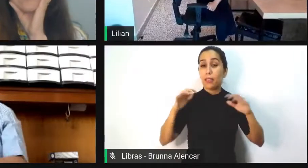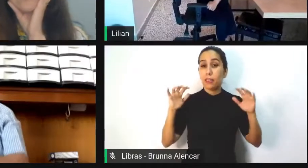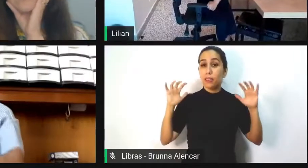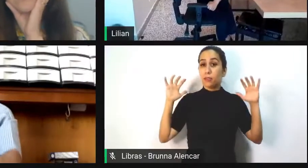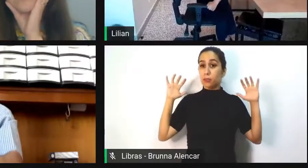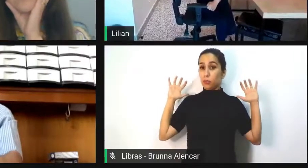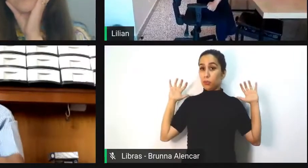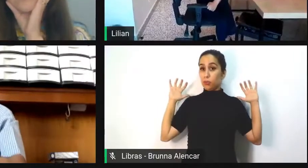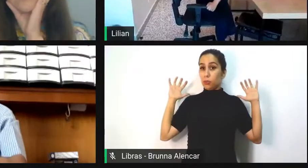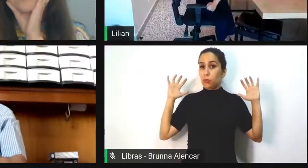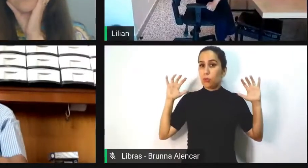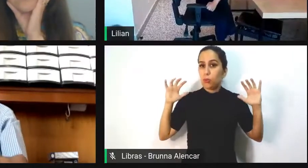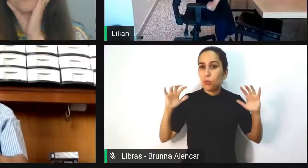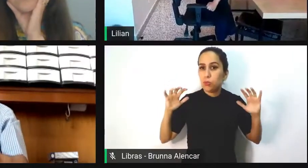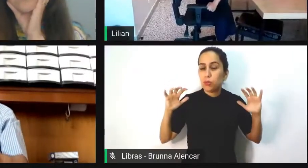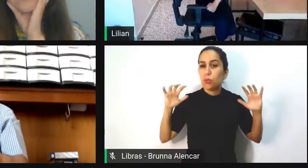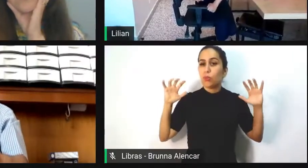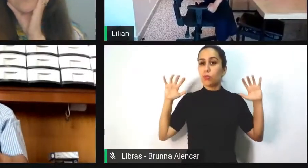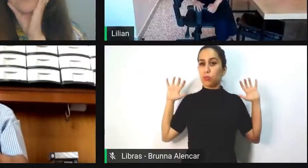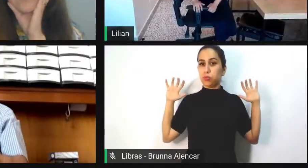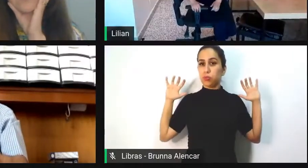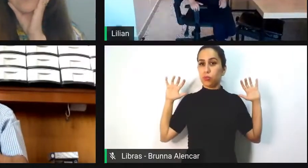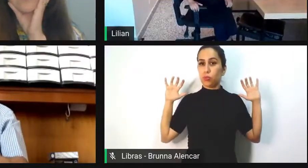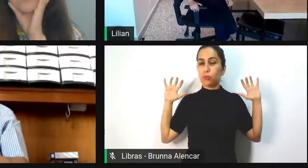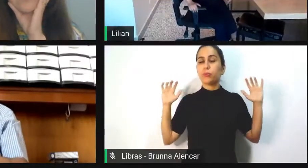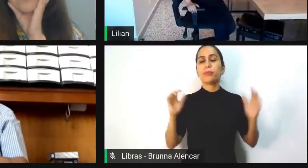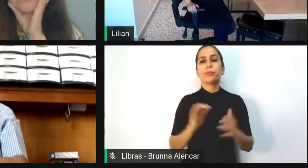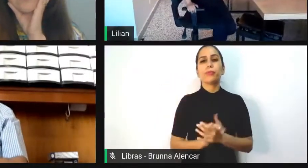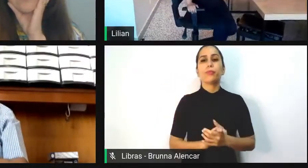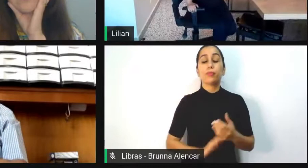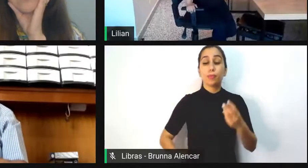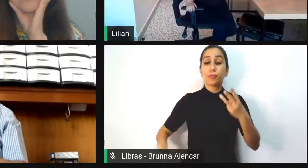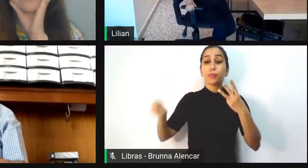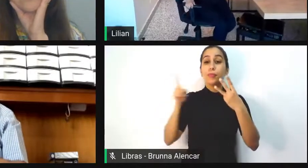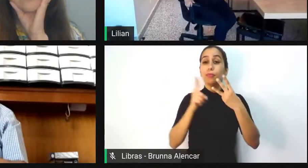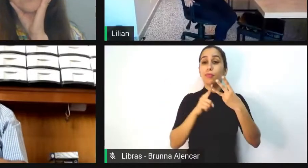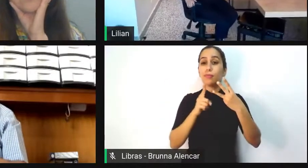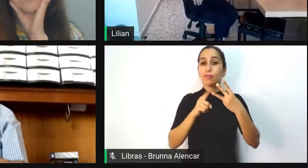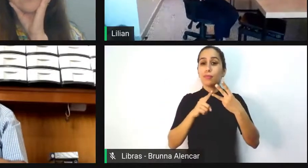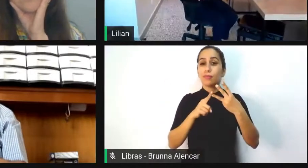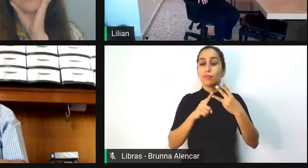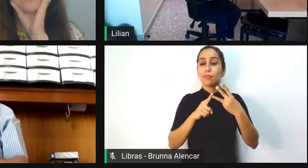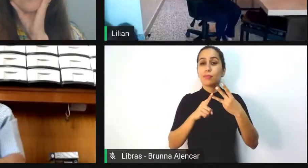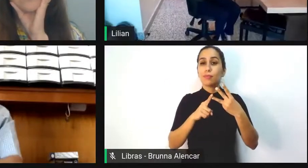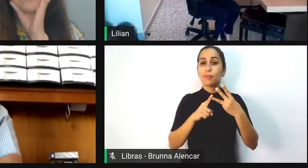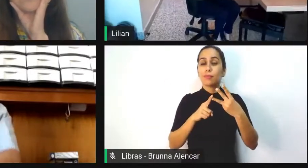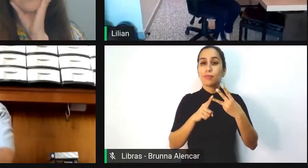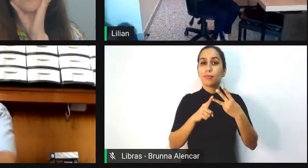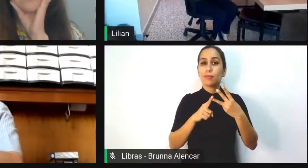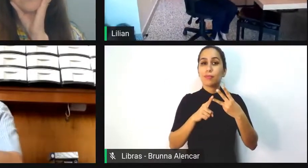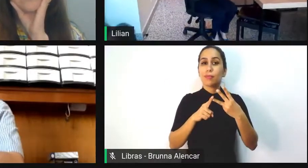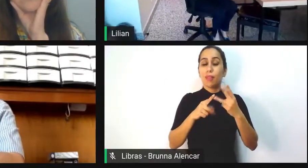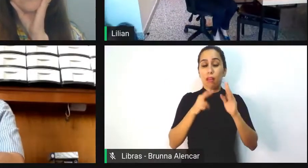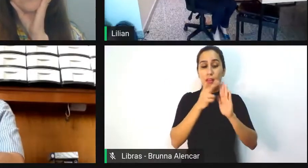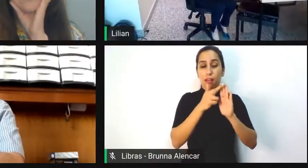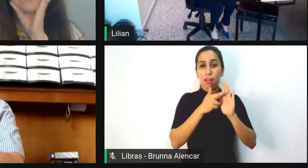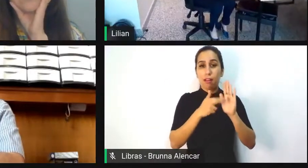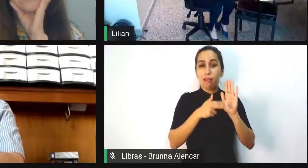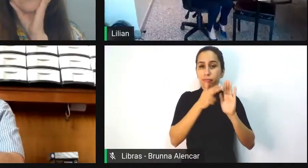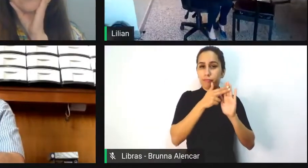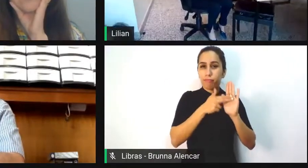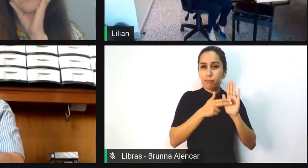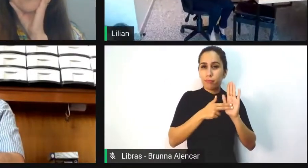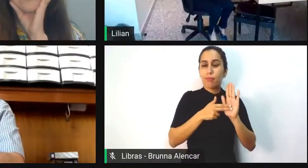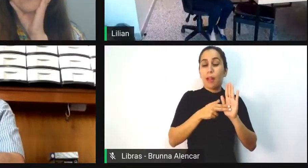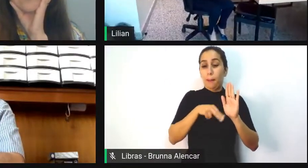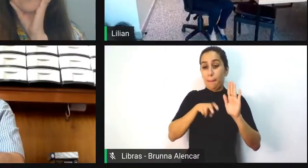ou reclinar, tá? Outro parâmetro de cadeira para escritório, que a gente chama cadeira